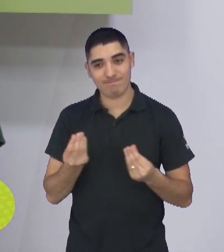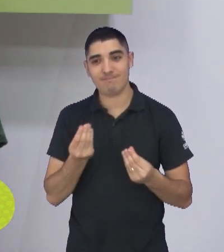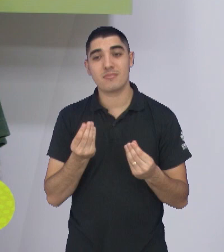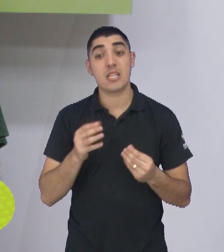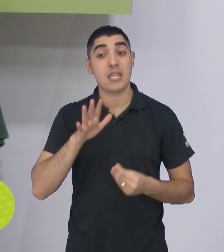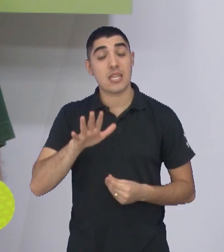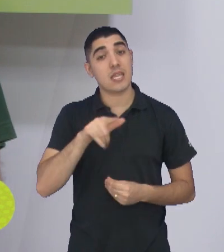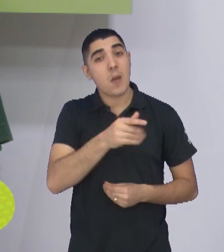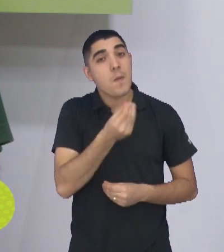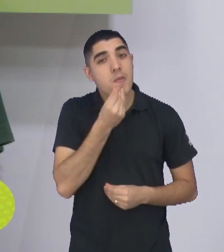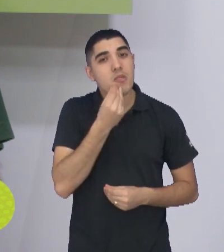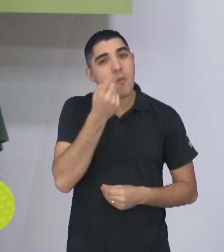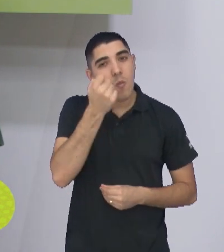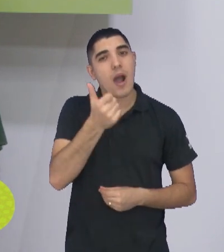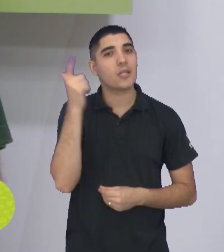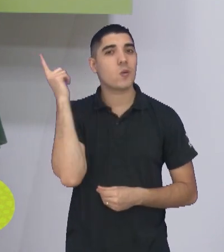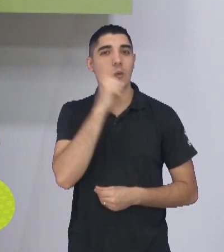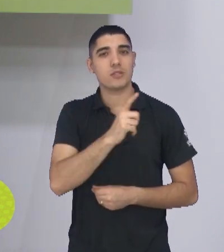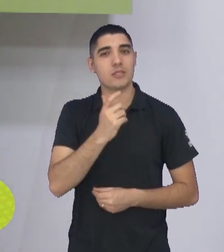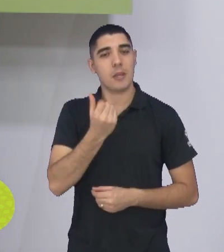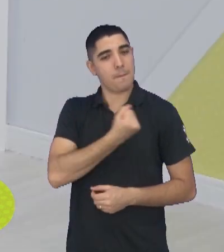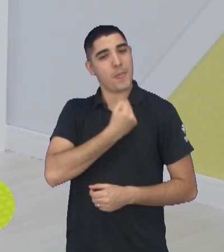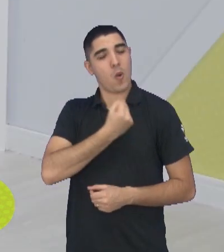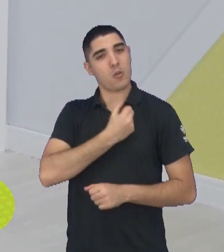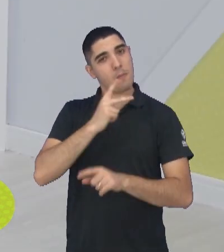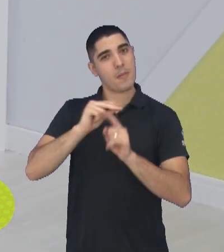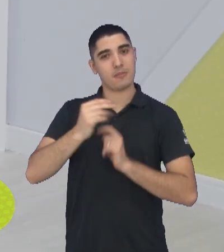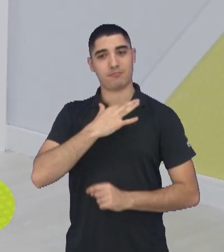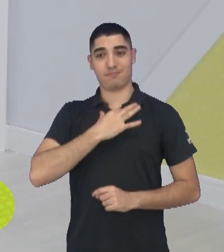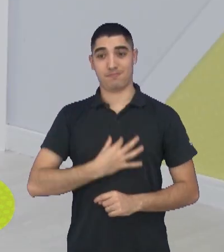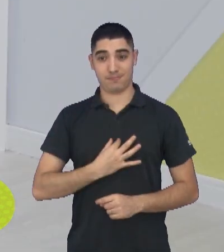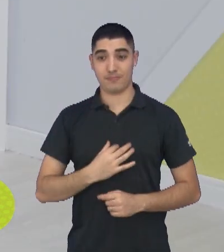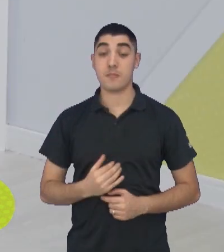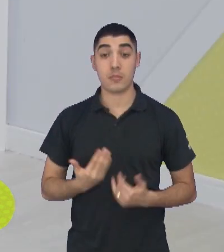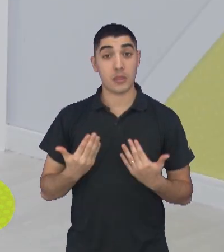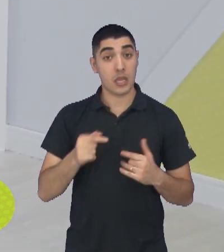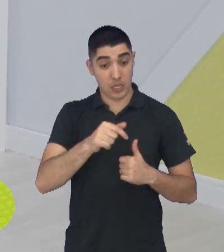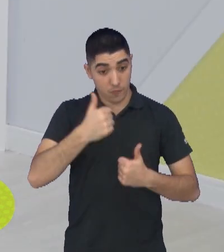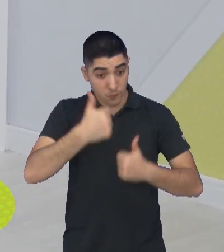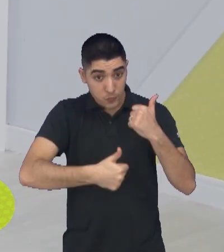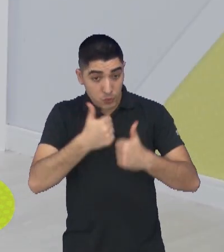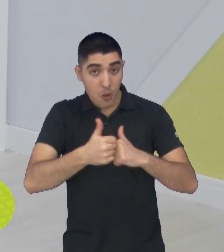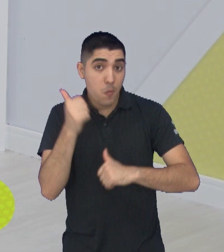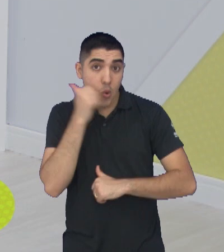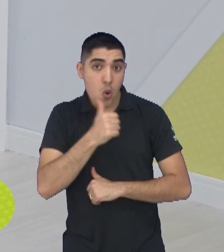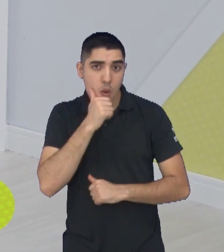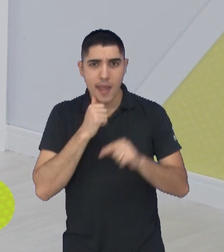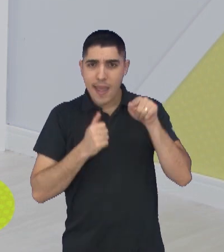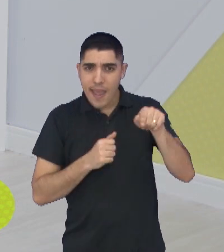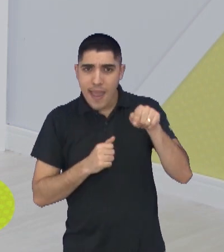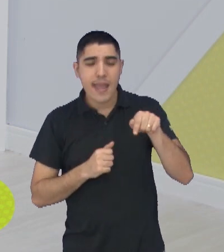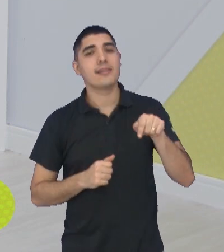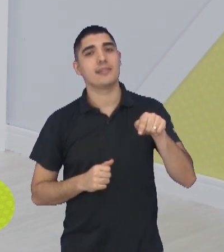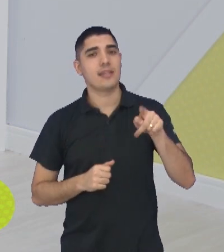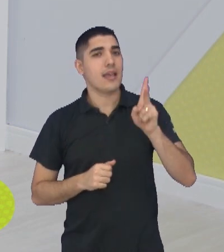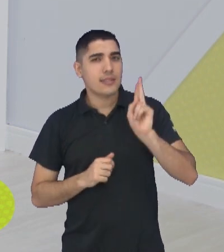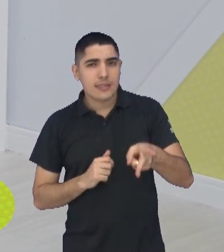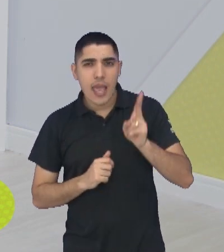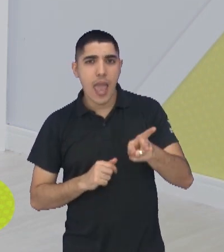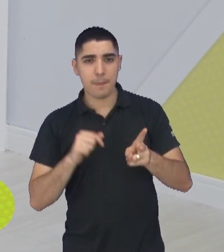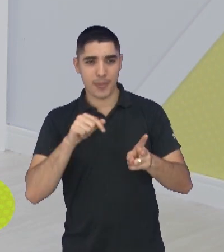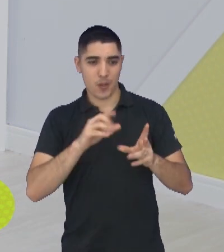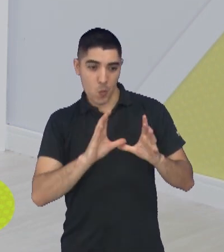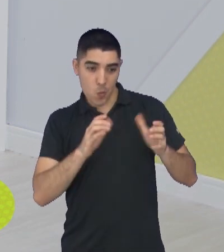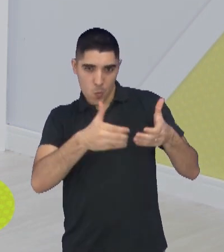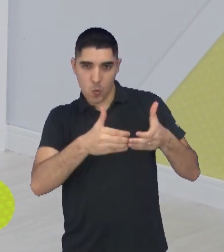oportunidade perdida para o São José pontuar no quadro de medalhas. Pois é, e o futebol feminino é uma das modalidades que a delegação como um